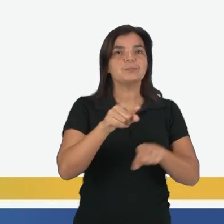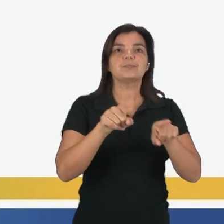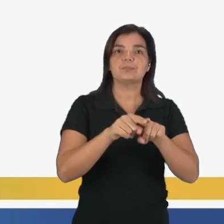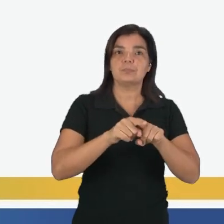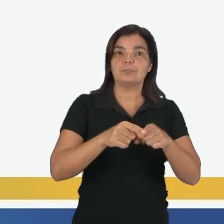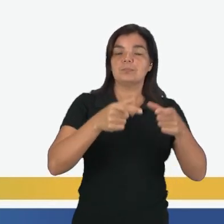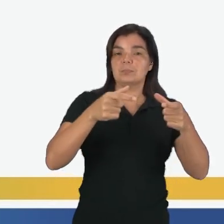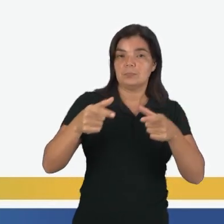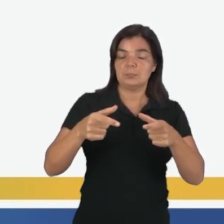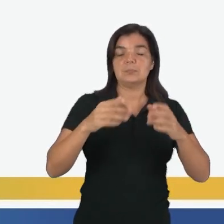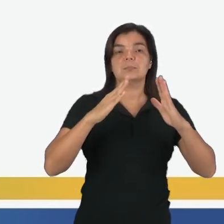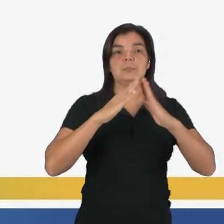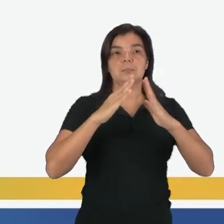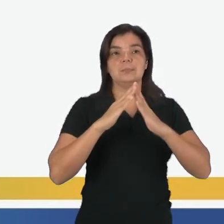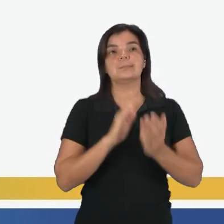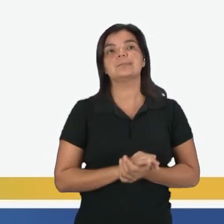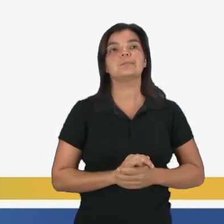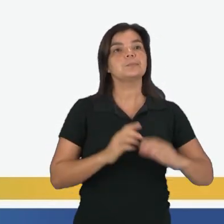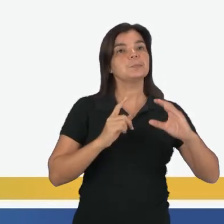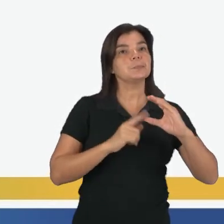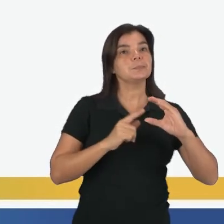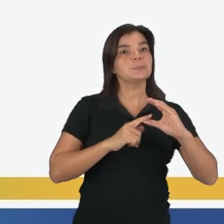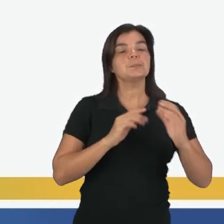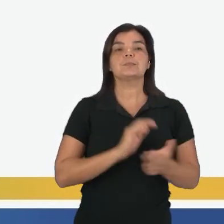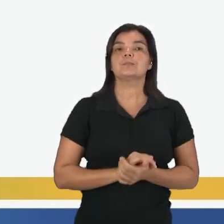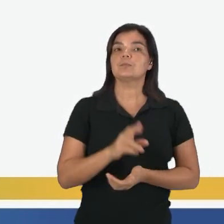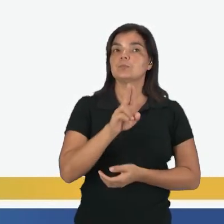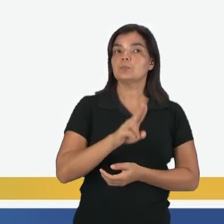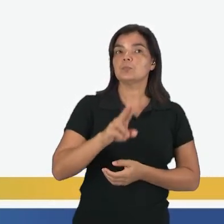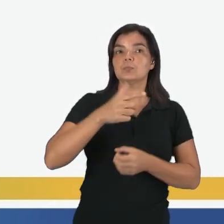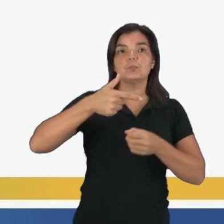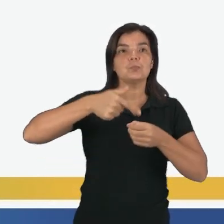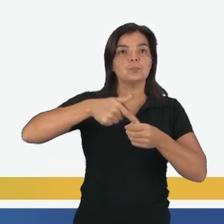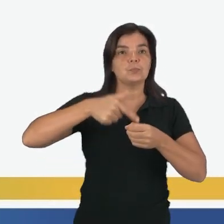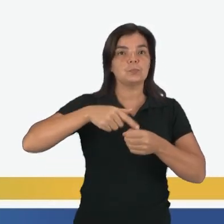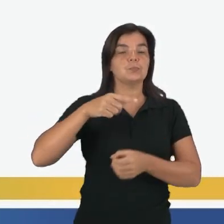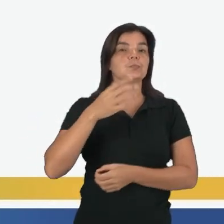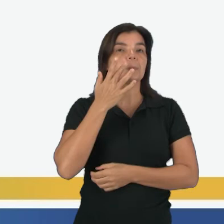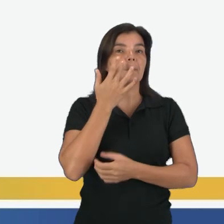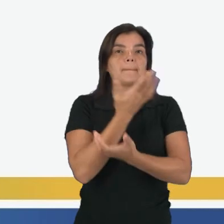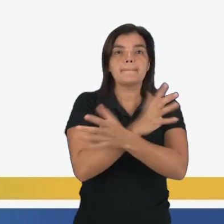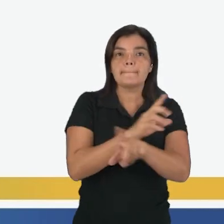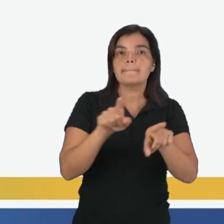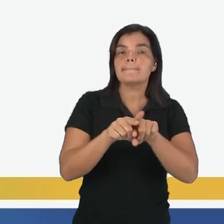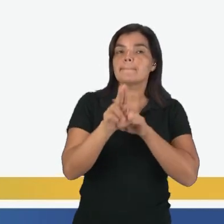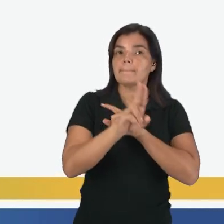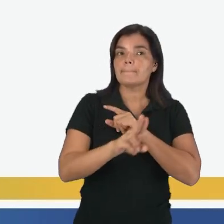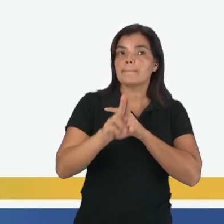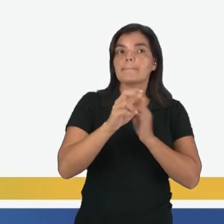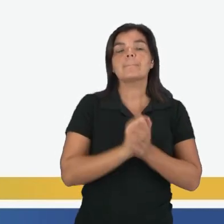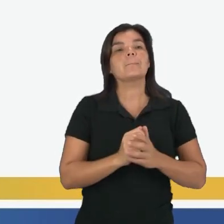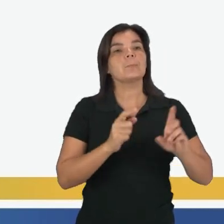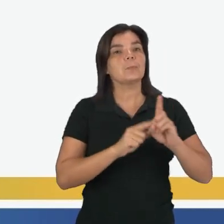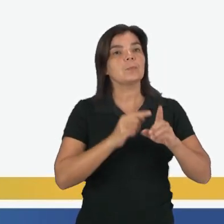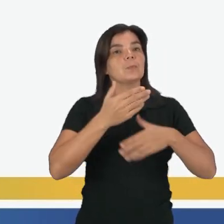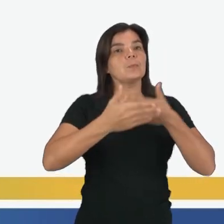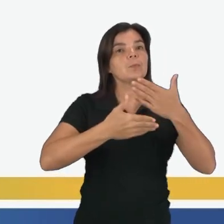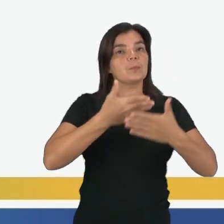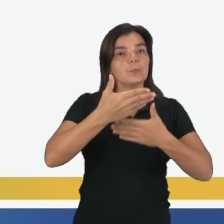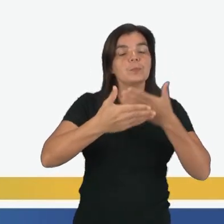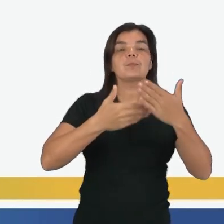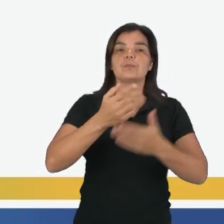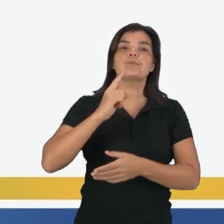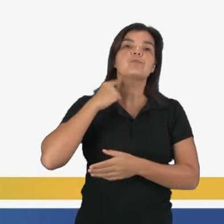energia produzida em áreas residenciais. Letra C, uso de combustíveis fósseis para o seu funcionamento. E letra